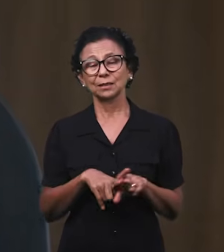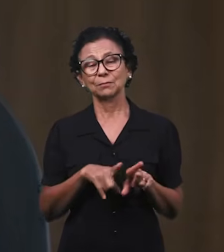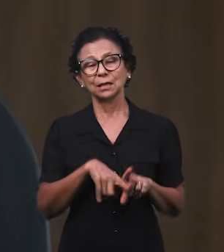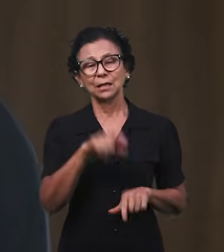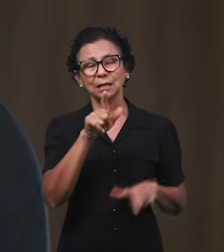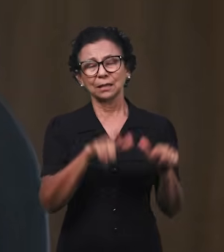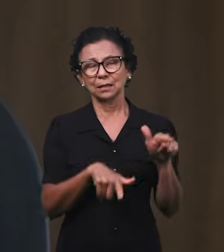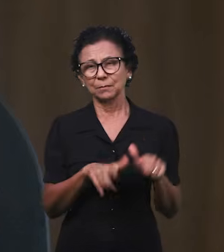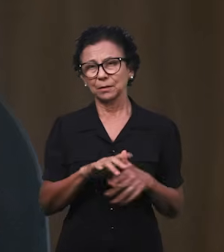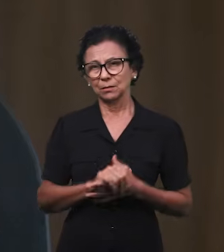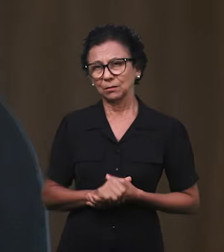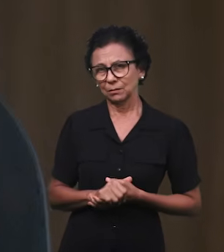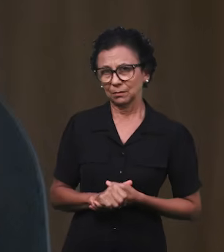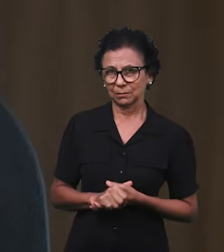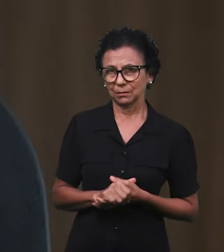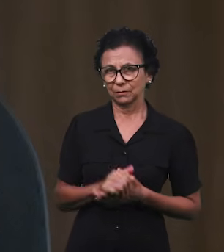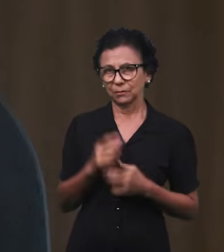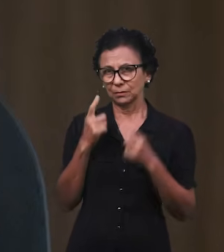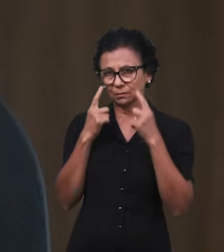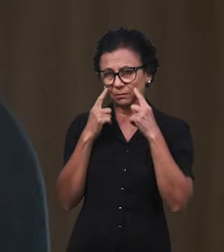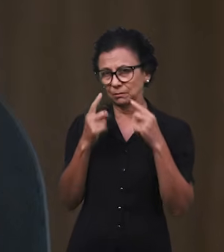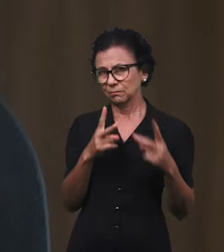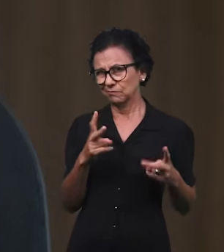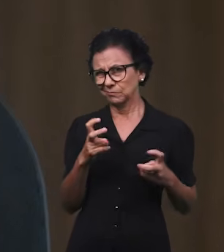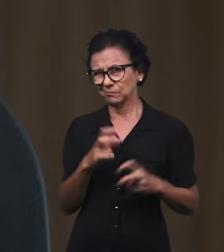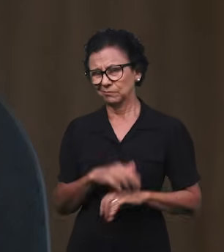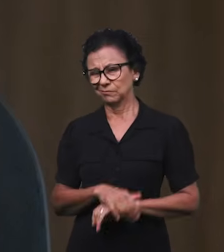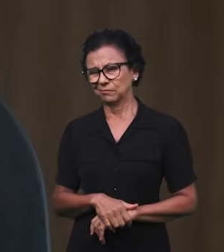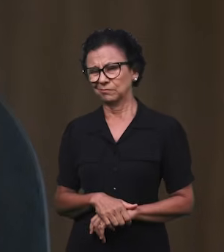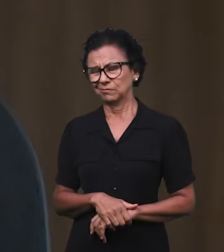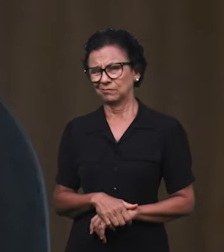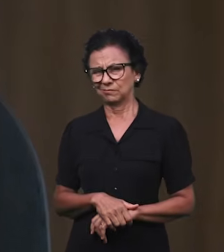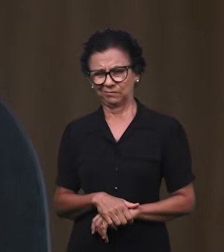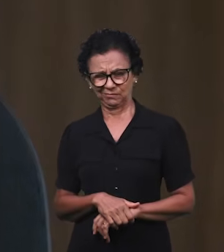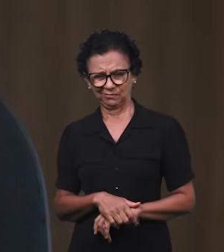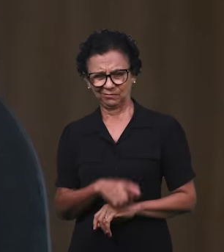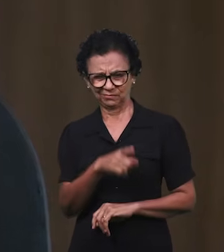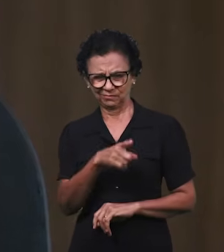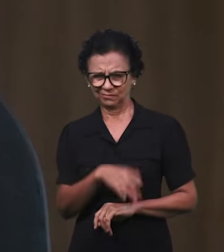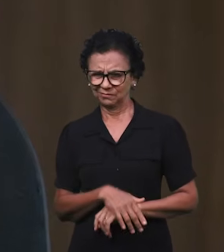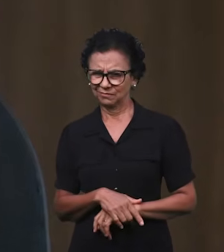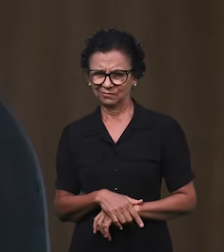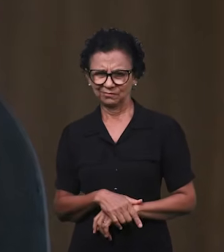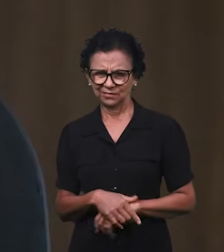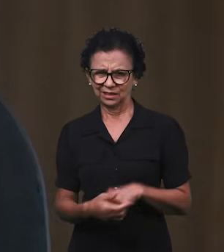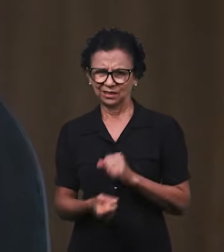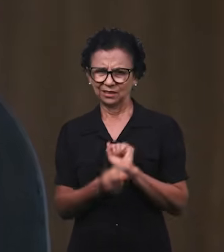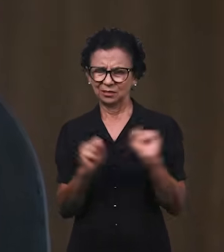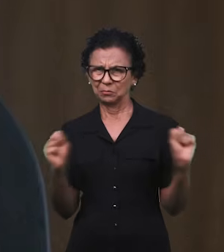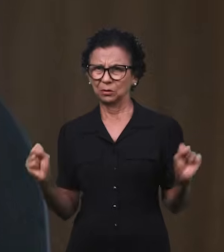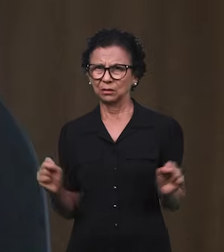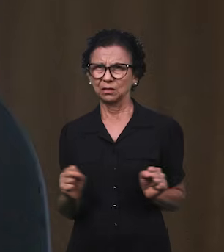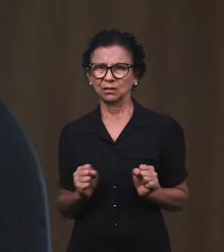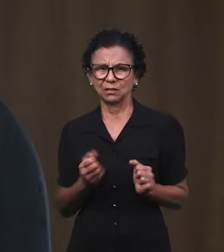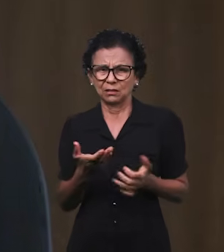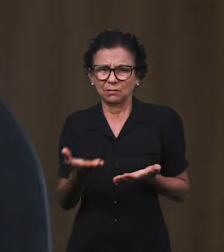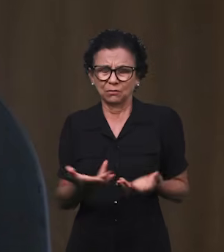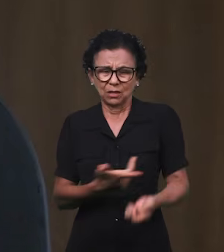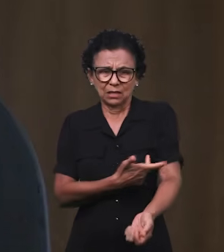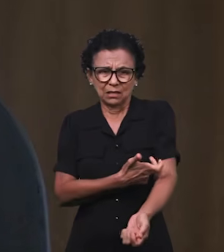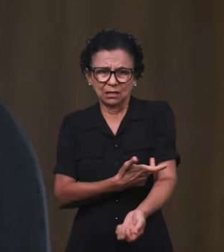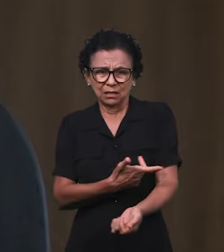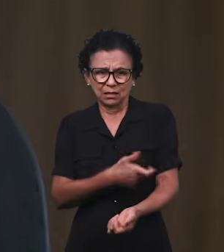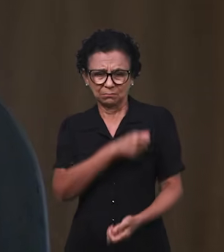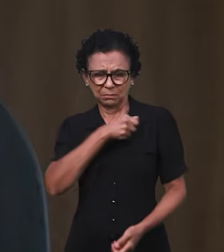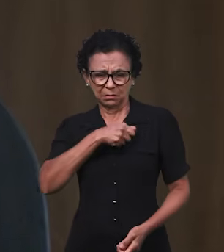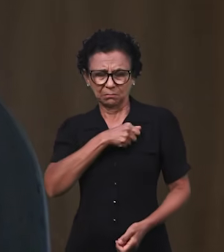de que as pessoas te olham assim, pensando, não é possível, não dá nada, nos exames não